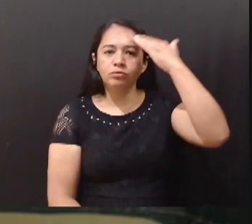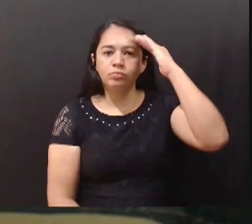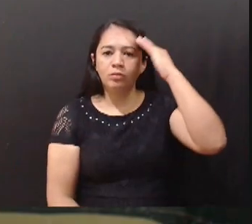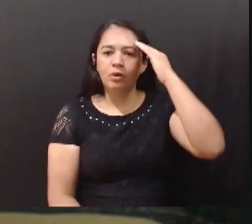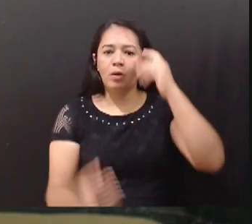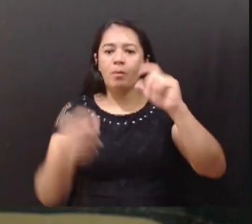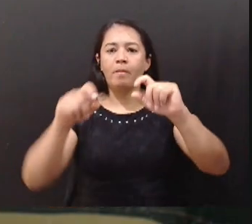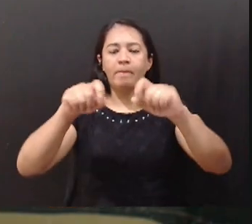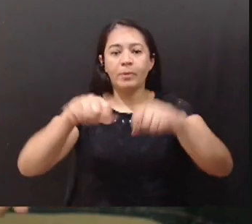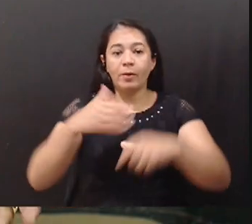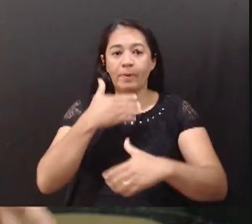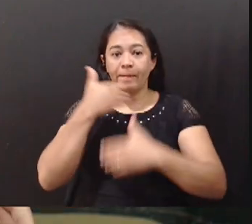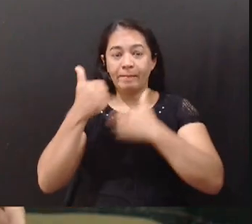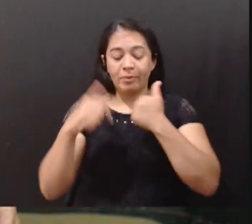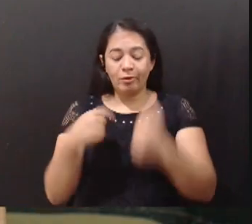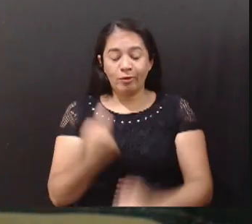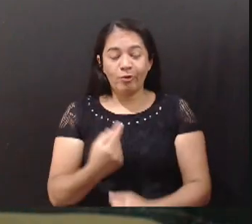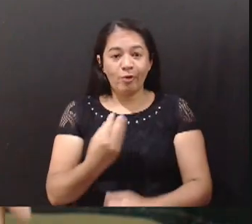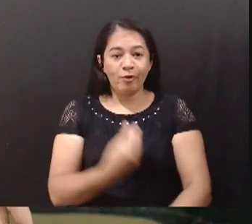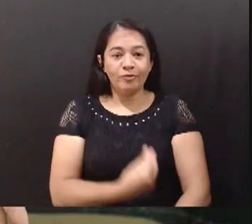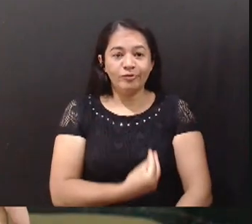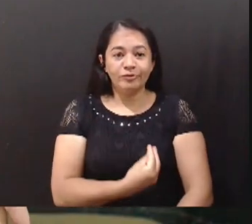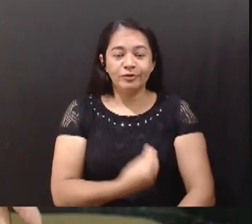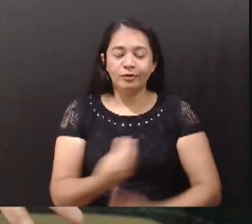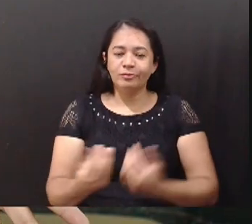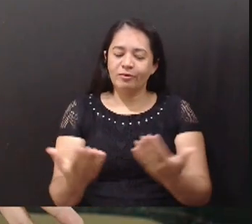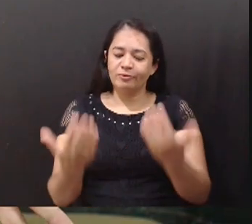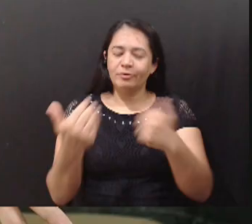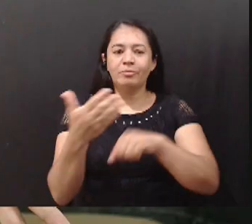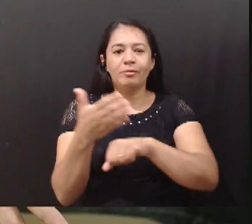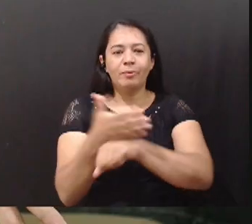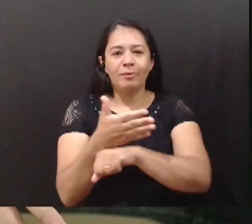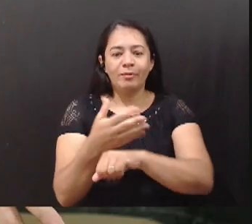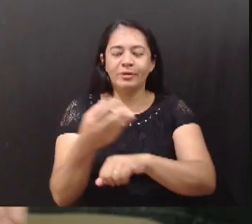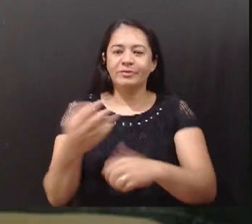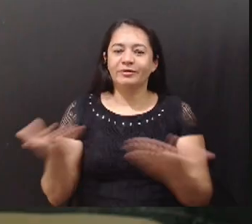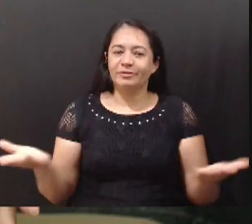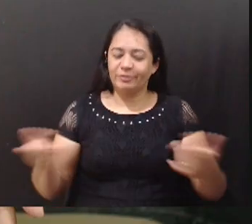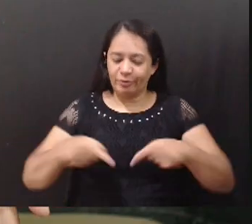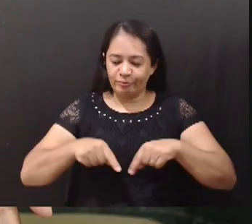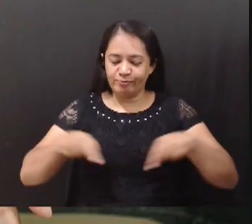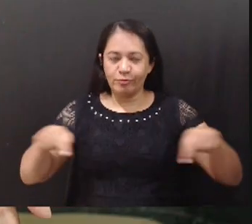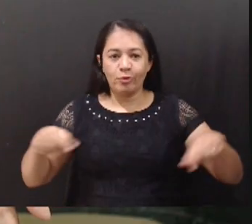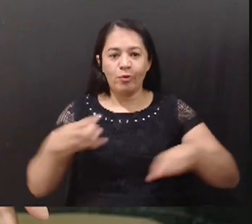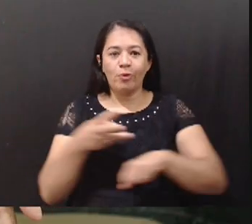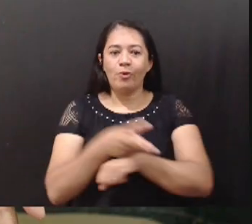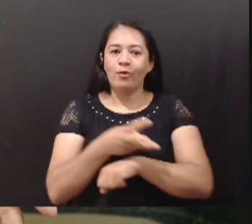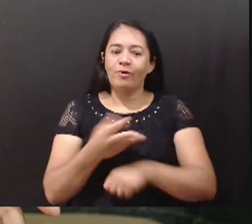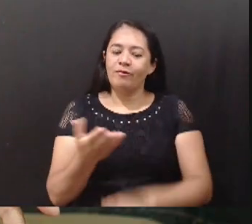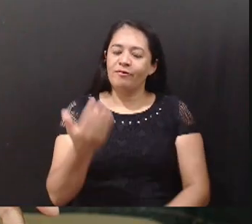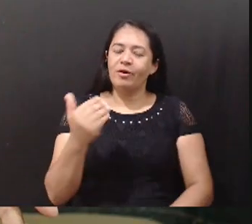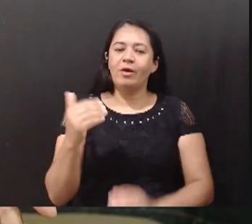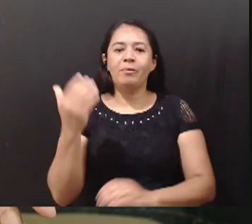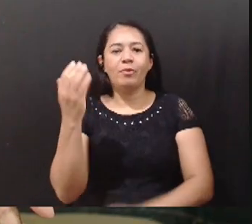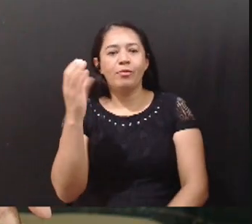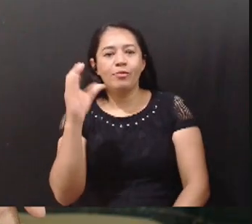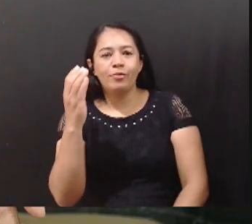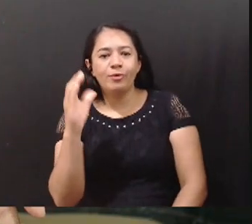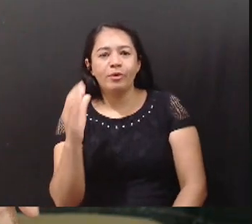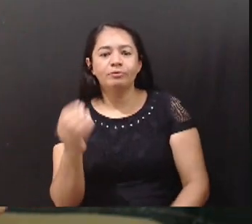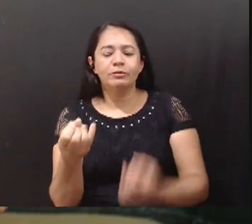a nossa vida. Então participa com a gente, o WhatsApp está aberto para você, tá? Manda a sua mensagem, conta pra gente